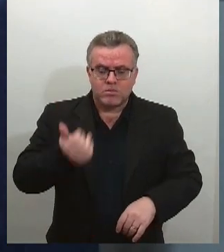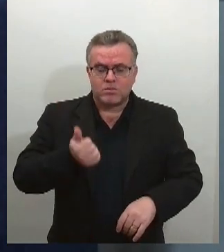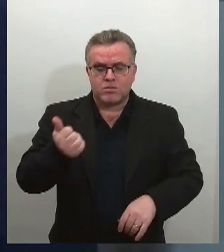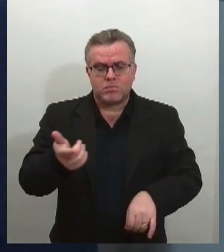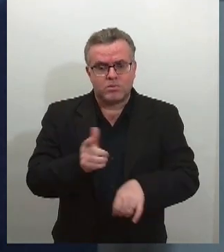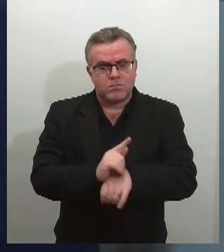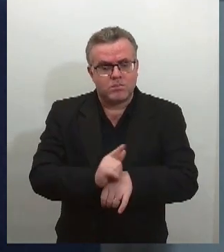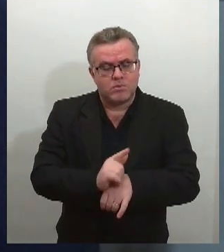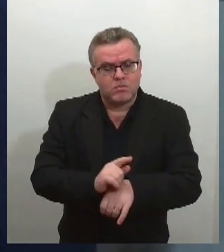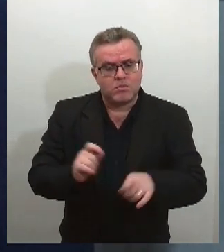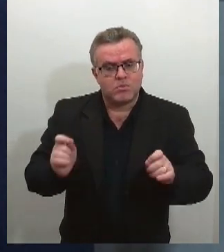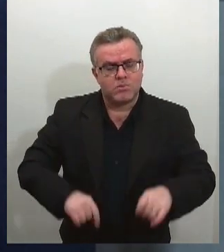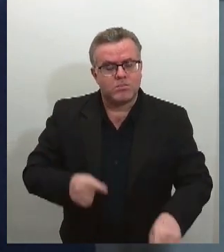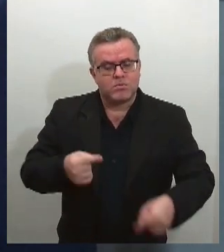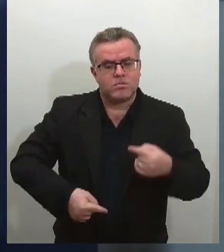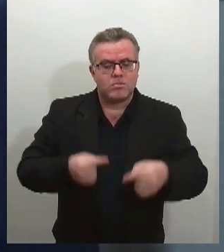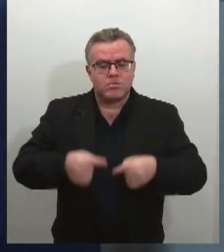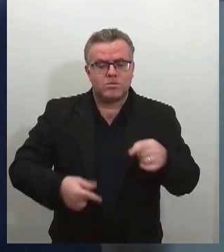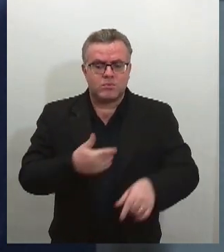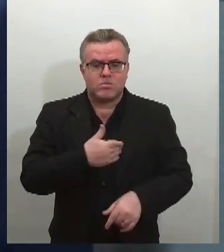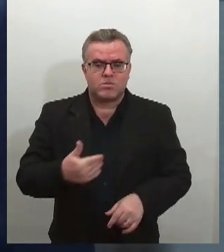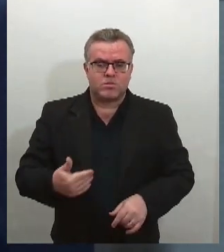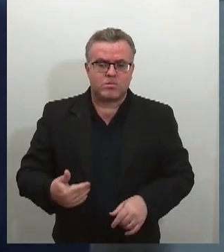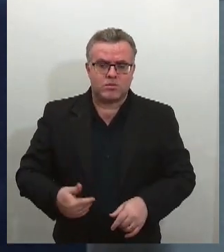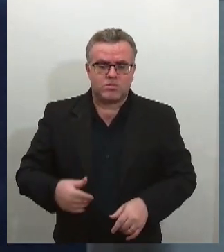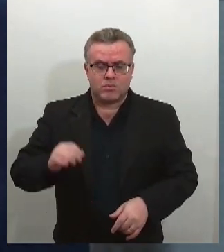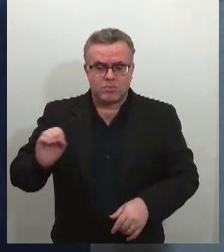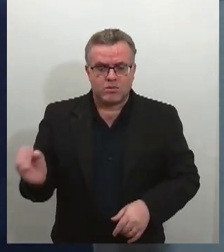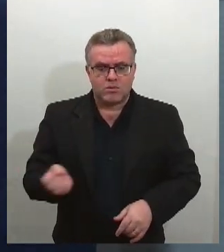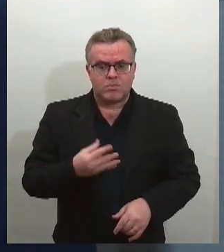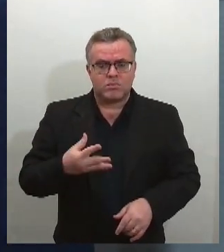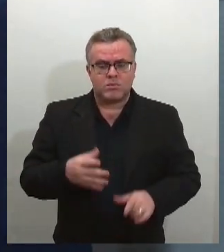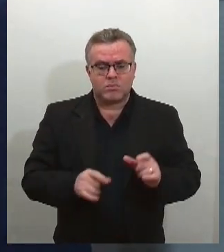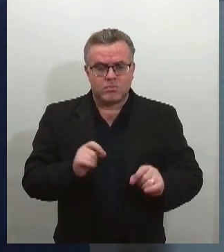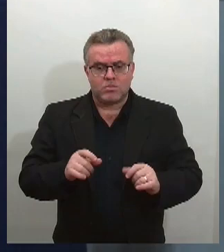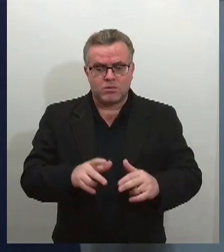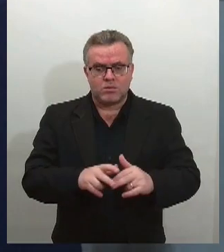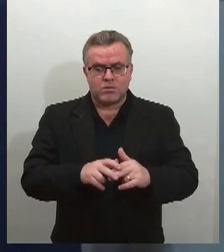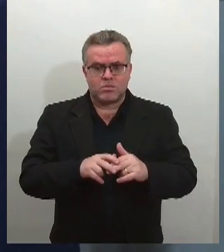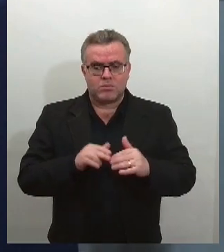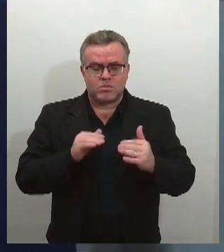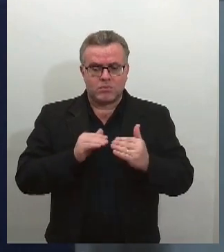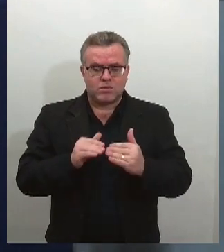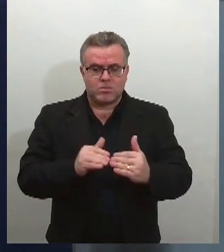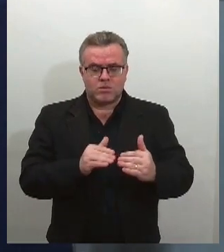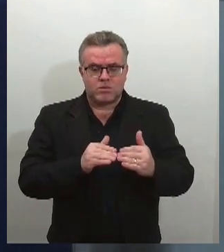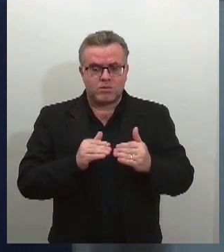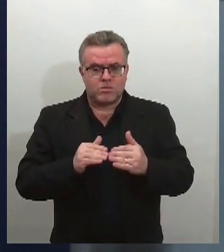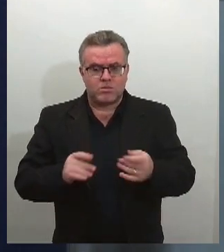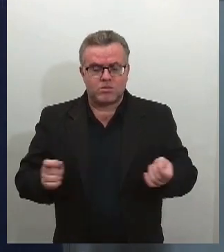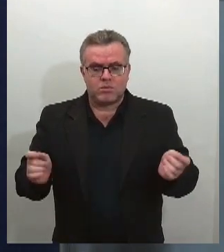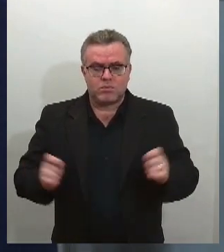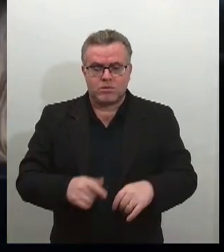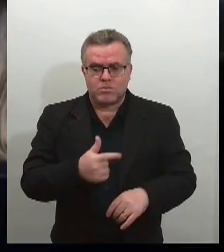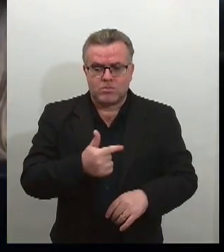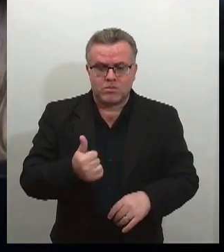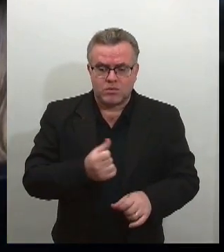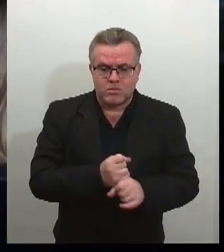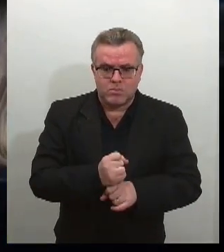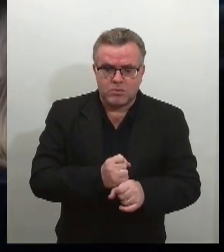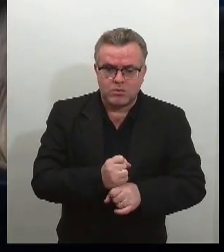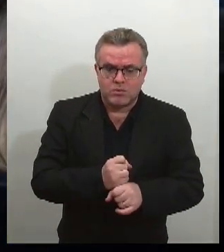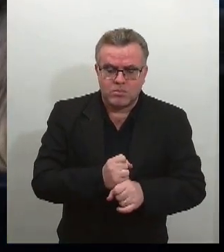políticas públicas e a inovação. Então, está muito apropriado para esses 21 anos da nossa carreira.